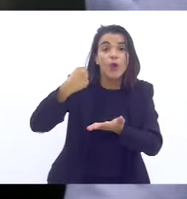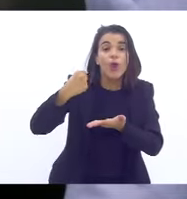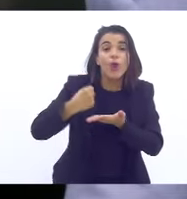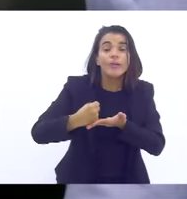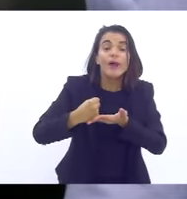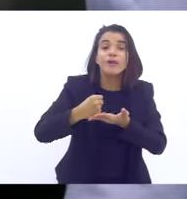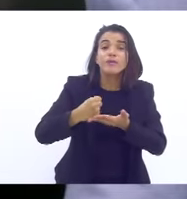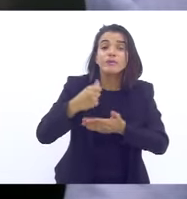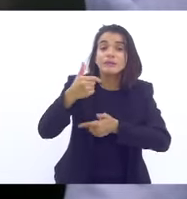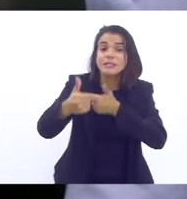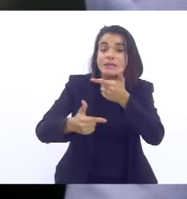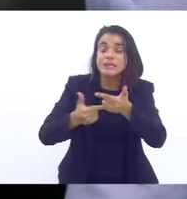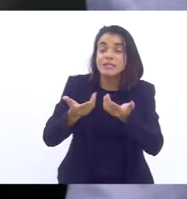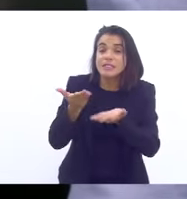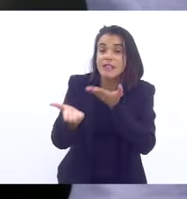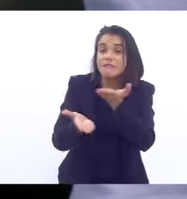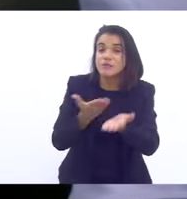público.